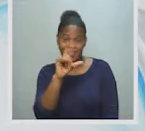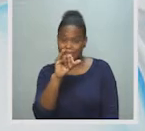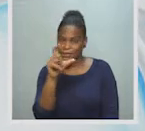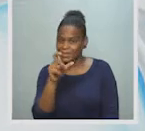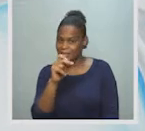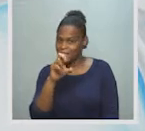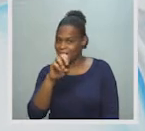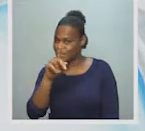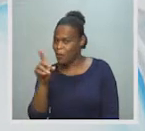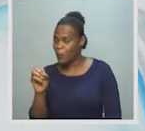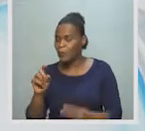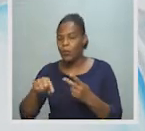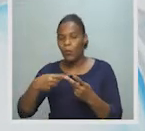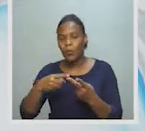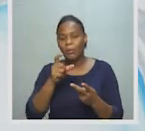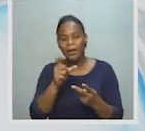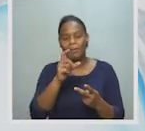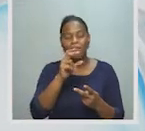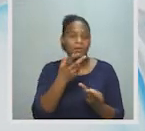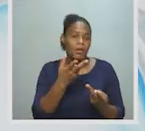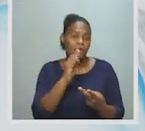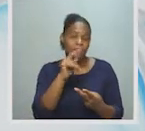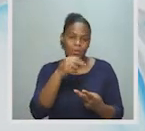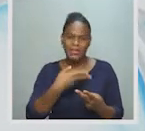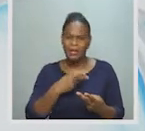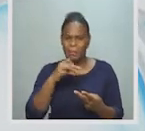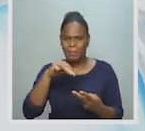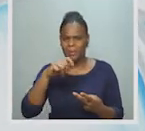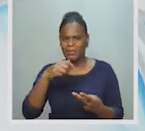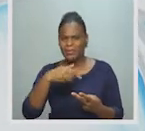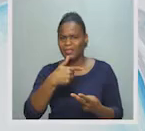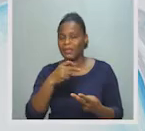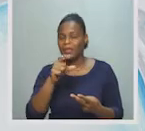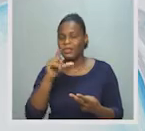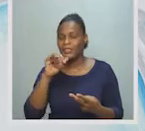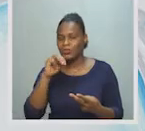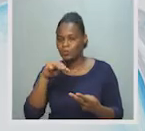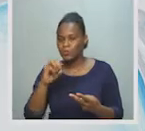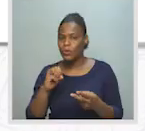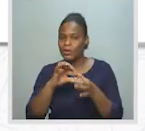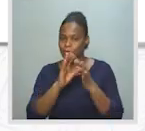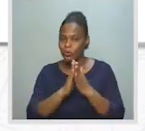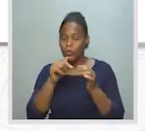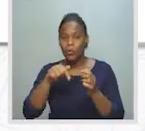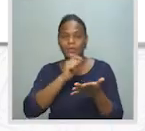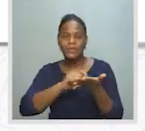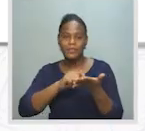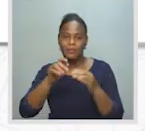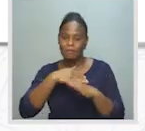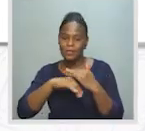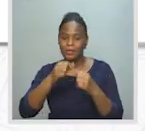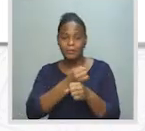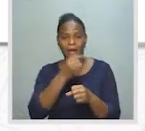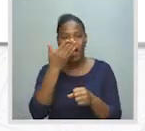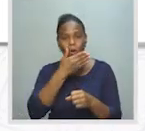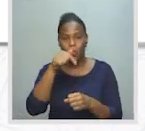religioso. Então, vamos ao exercício para consolidar aquilo que nós trabalhamos na aula de hoje. O primeiro exercício